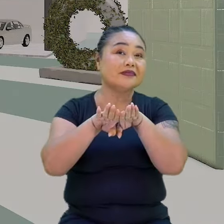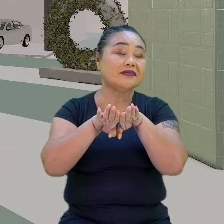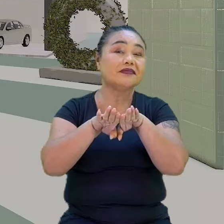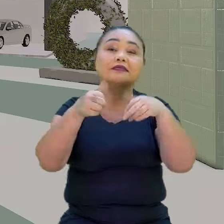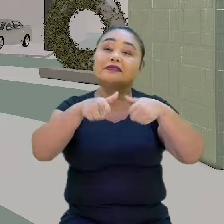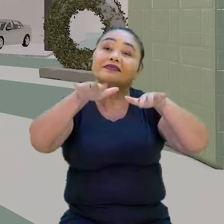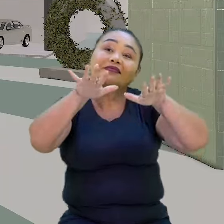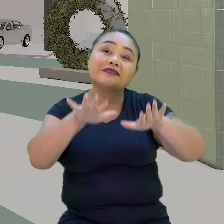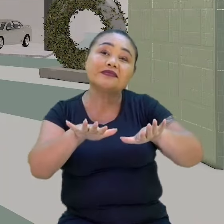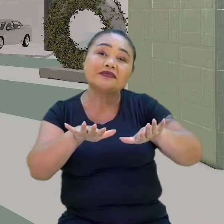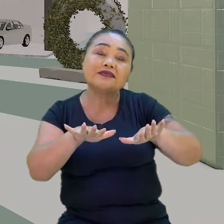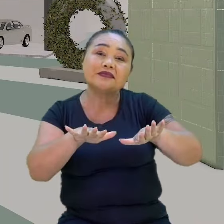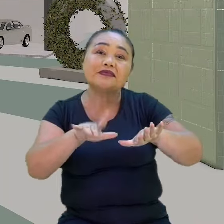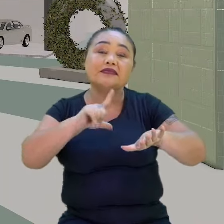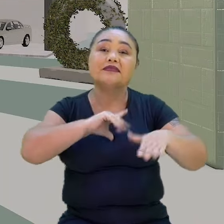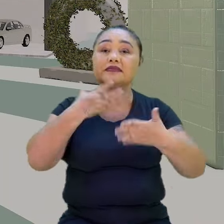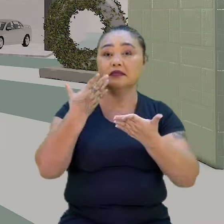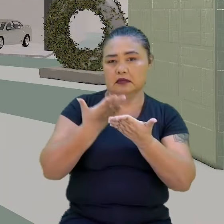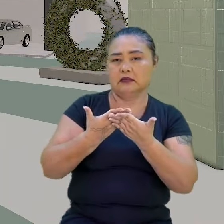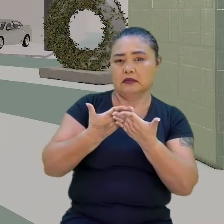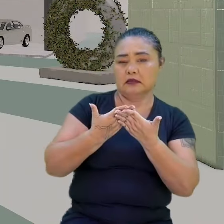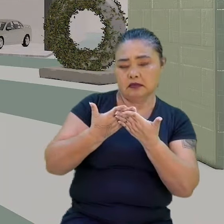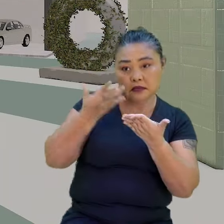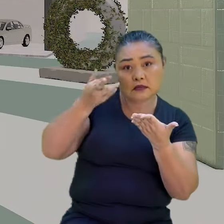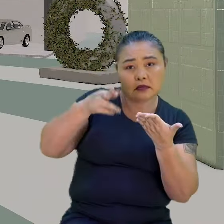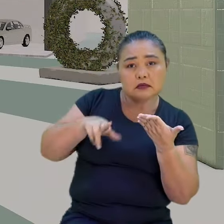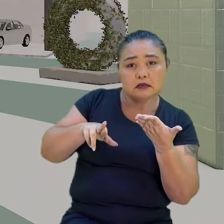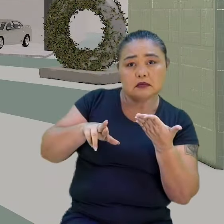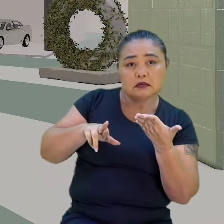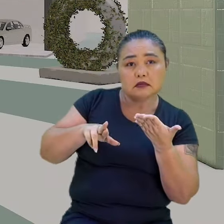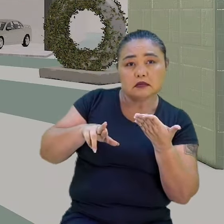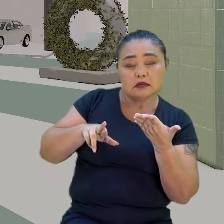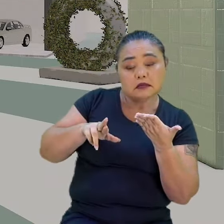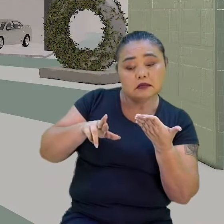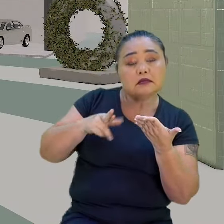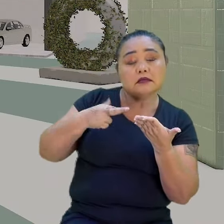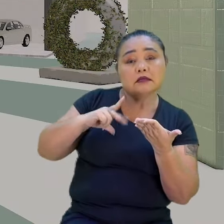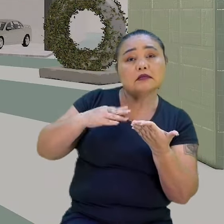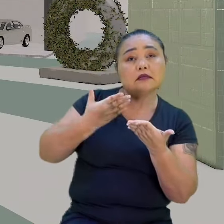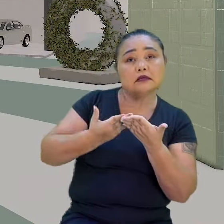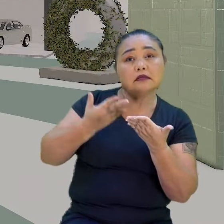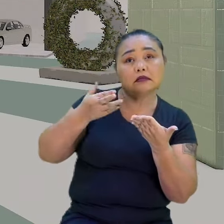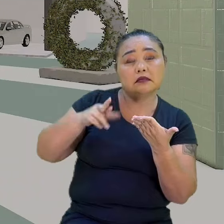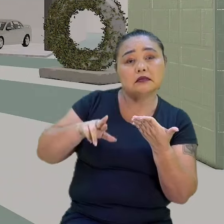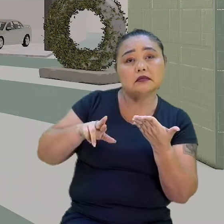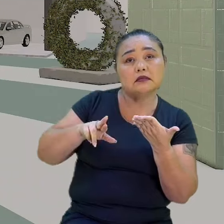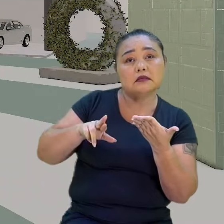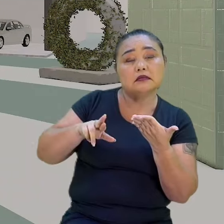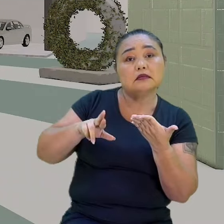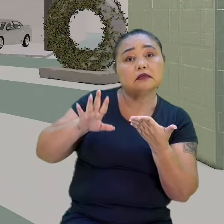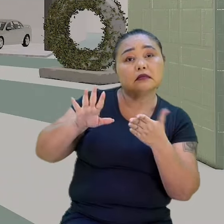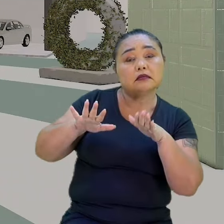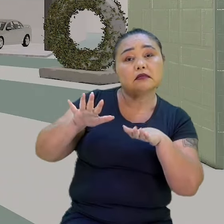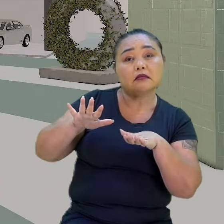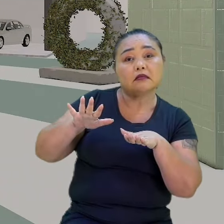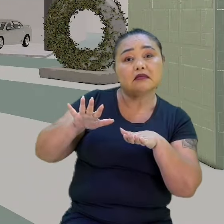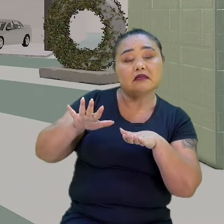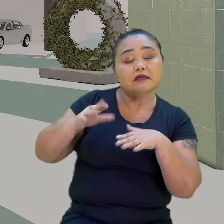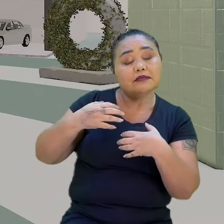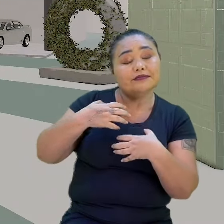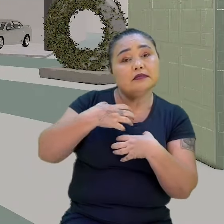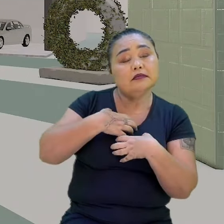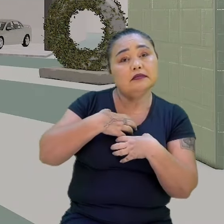aqui temos aí numa aulinha de recuperação né tem aquela aulinha aí para alguém que possa que precise aquele isso e aquele sentimento